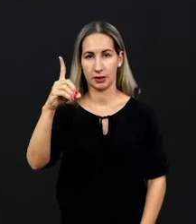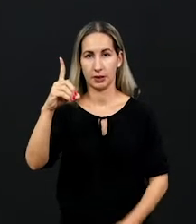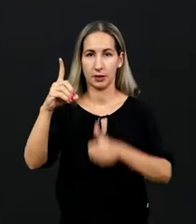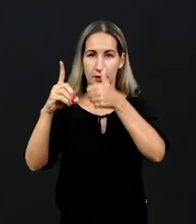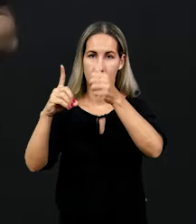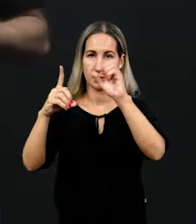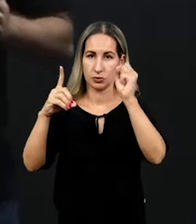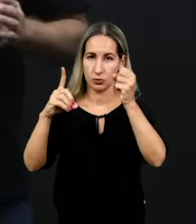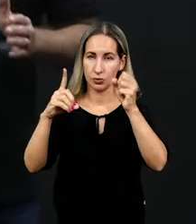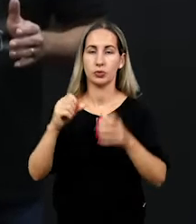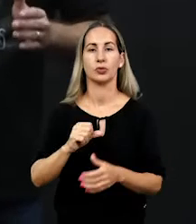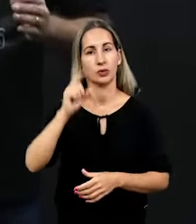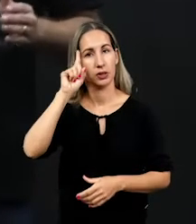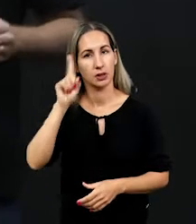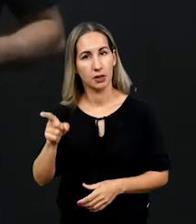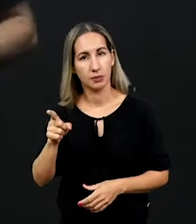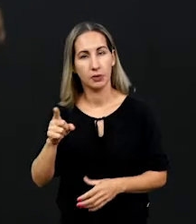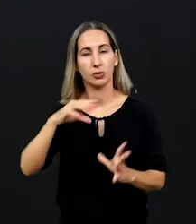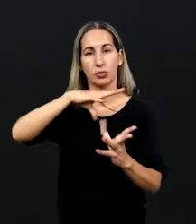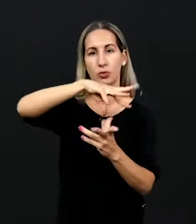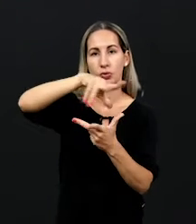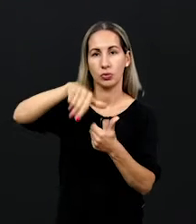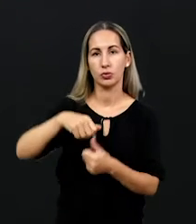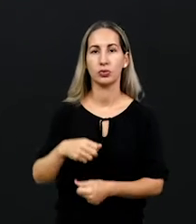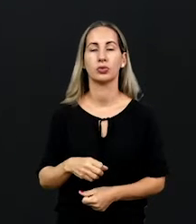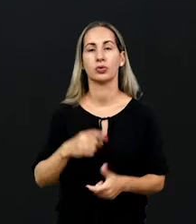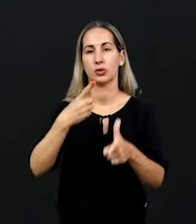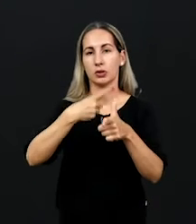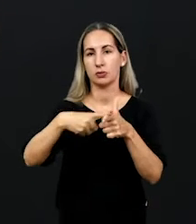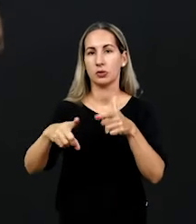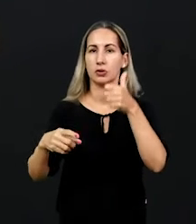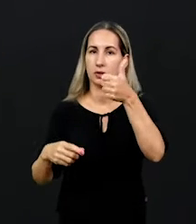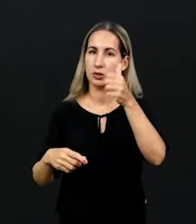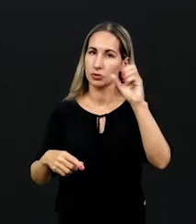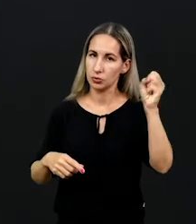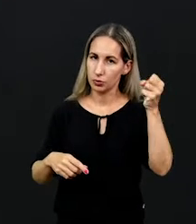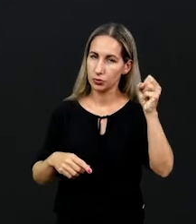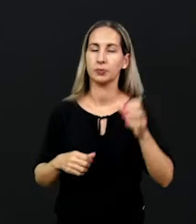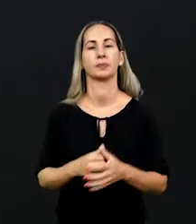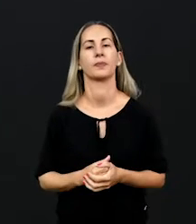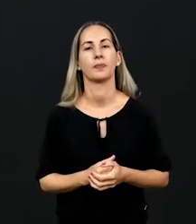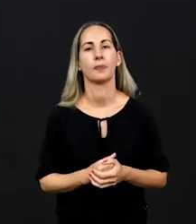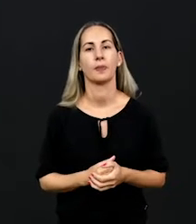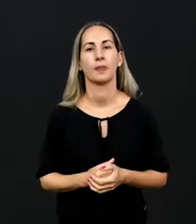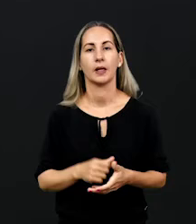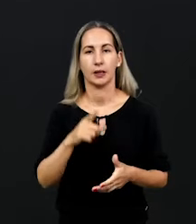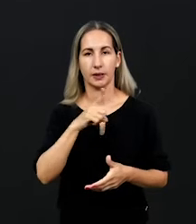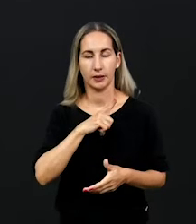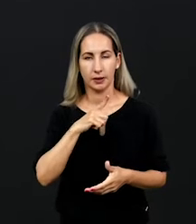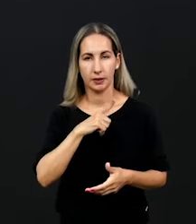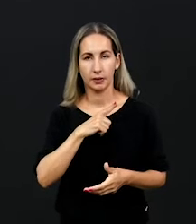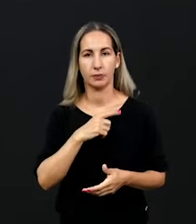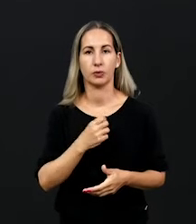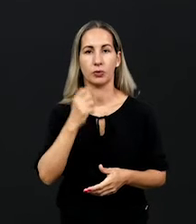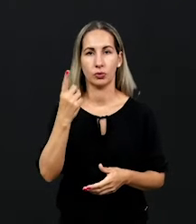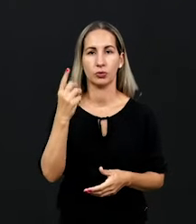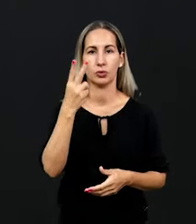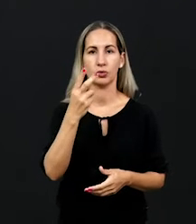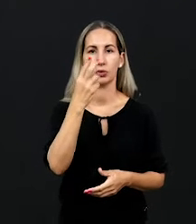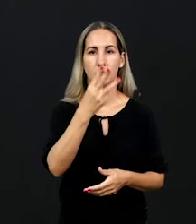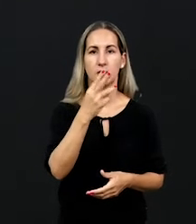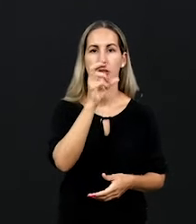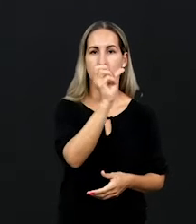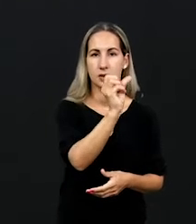D18, eu quero determinar o conjunto dos divisores de 18. Então, nós temos 1, 2,